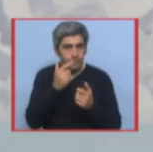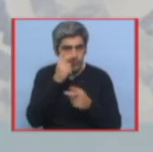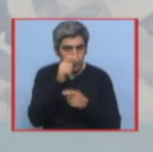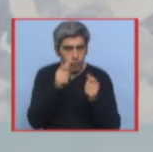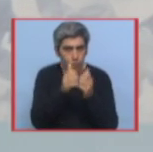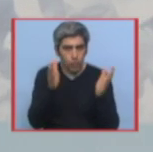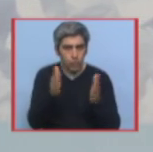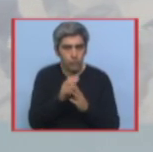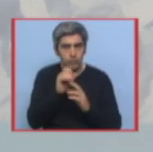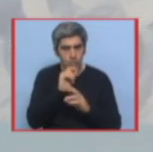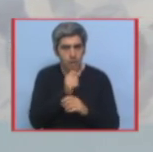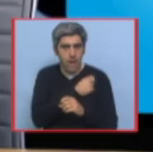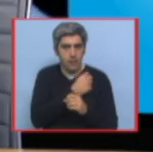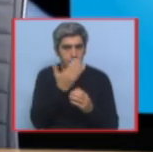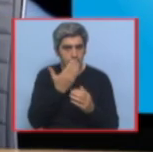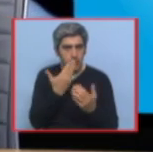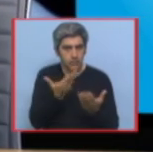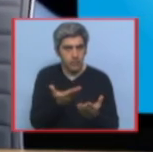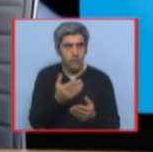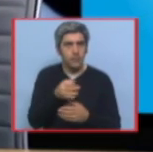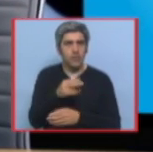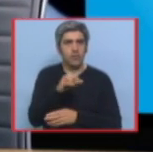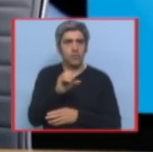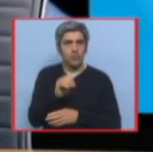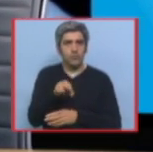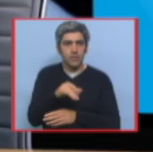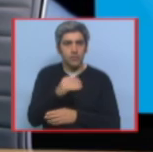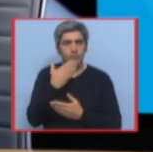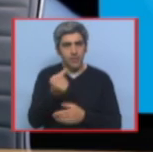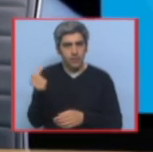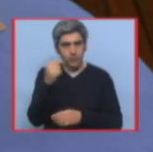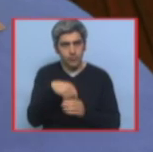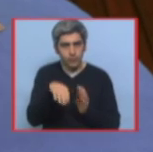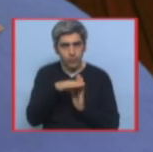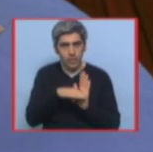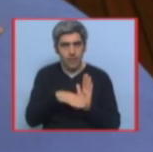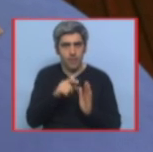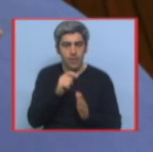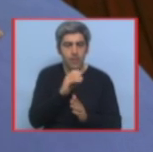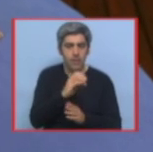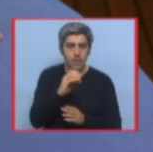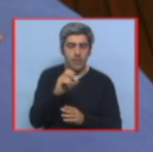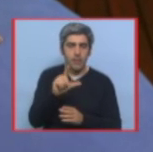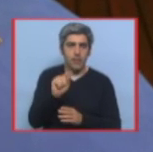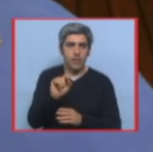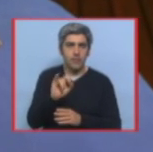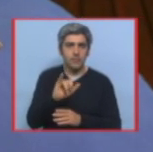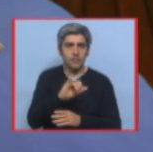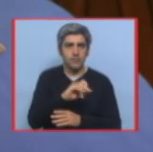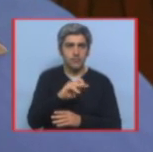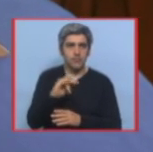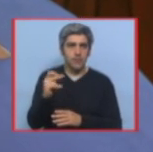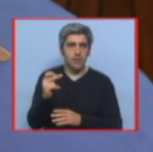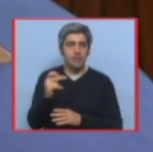as pessoas. Paulo Pinto, boa tarde. Boa tarde. Obrigado por estares aqui no programa Eclésia. E de acordo com os dados que